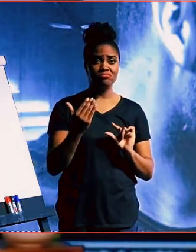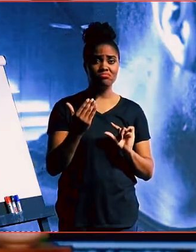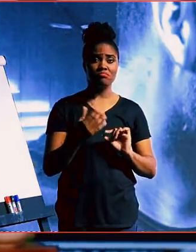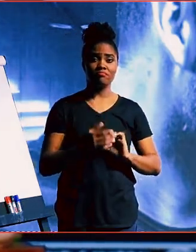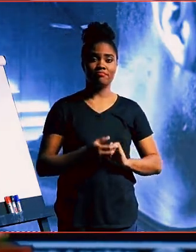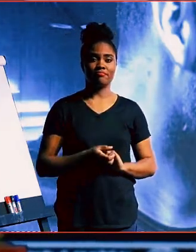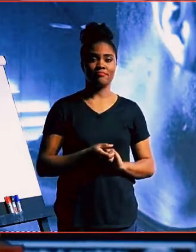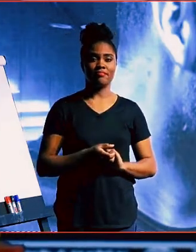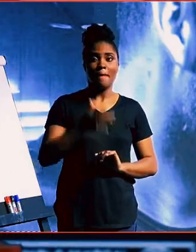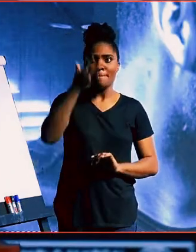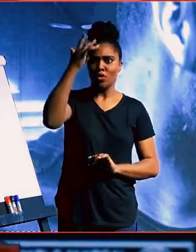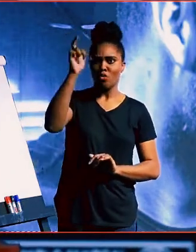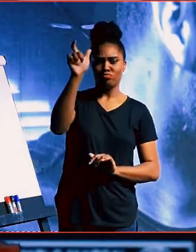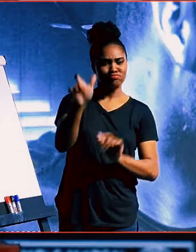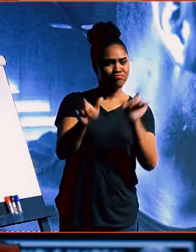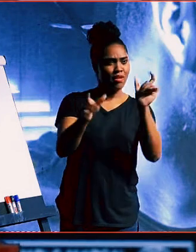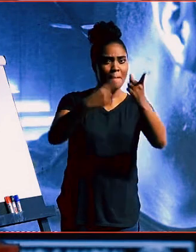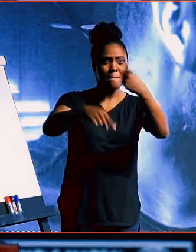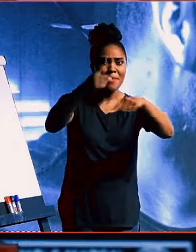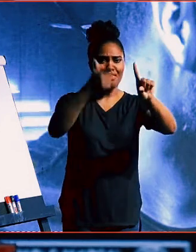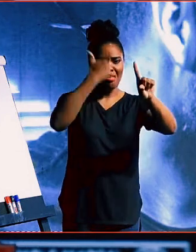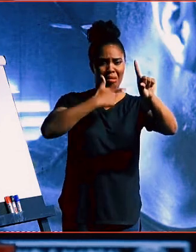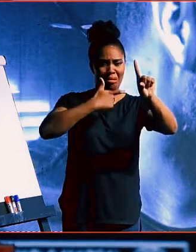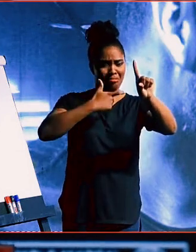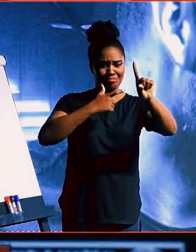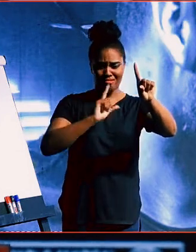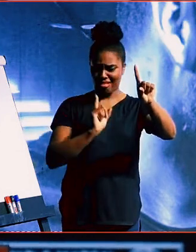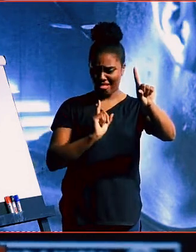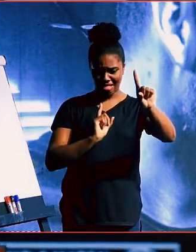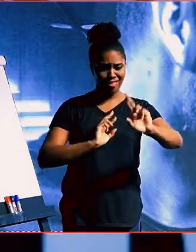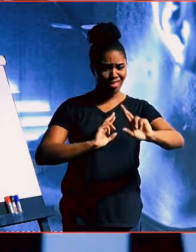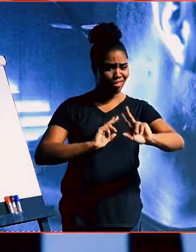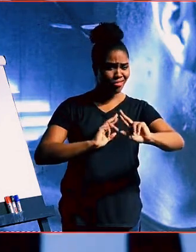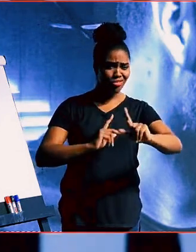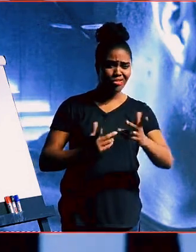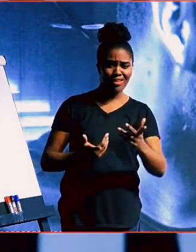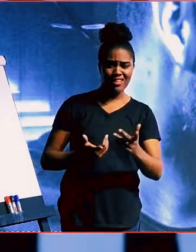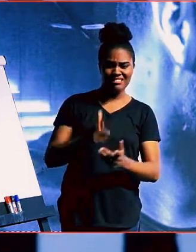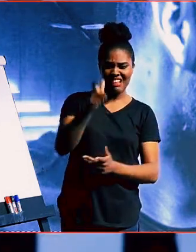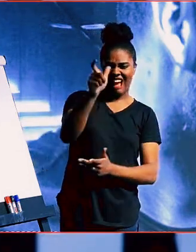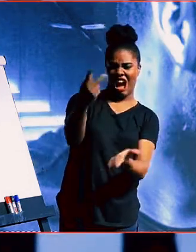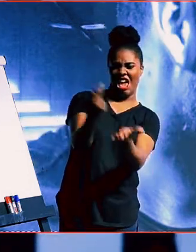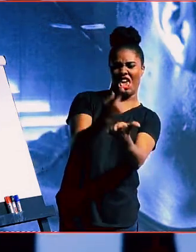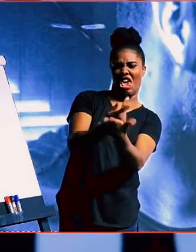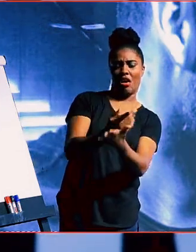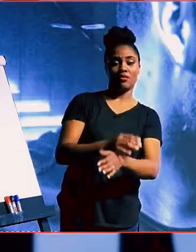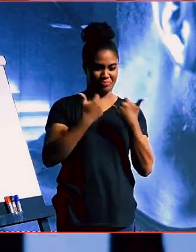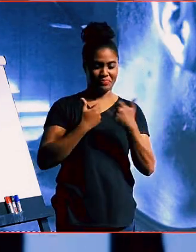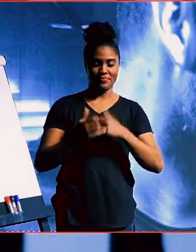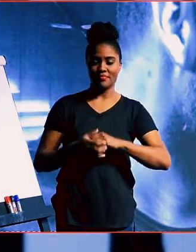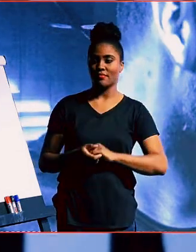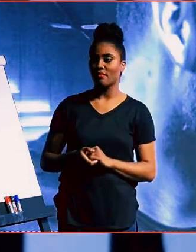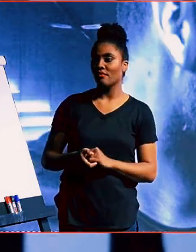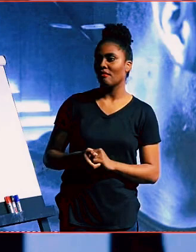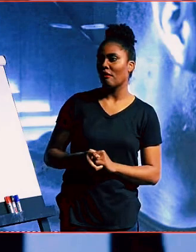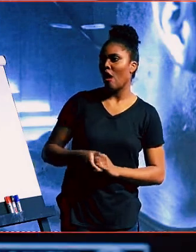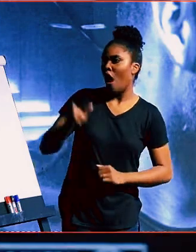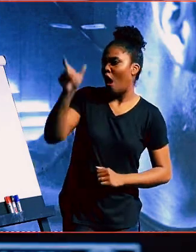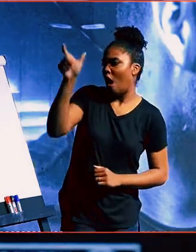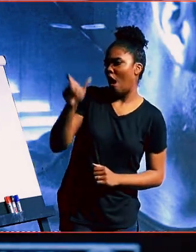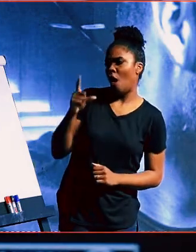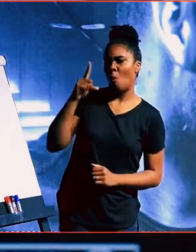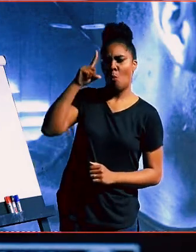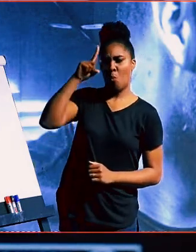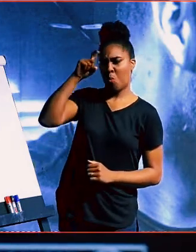tem gente que prosperou e você não prosperou tem alguma coisa errada nelas Eu já cansei de ver pessoas falando assim ó Por que que o Pablo